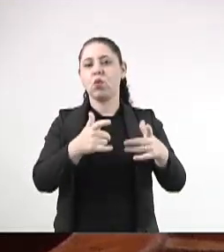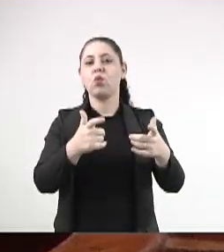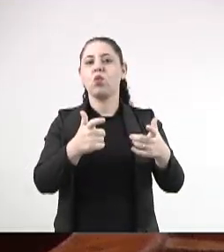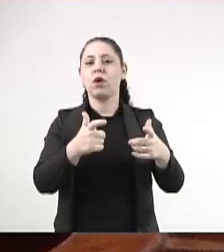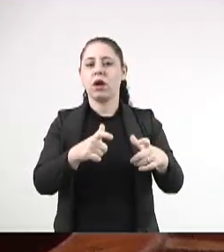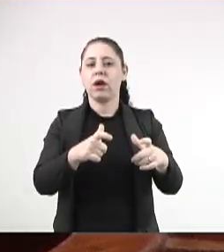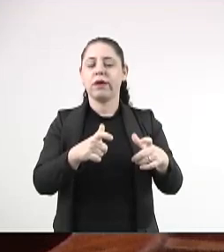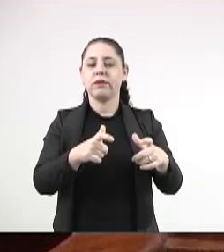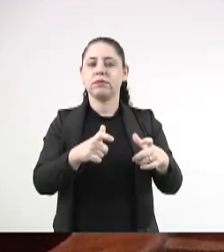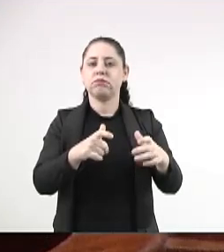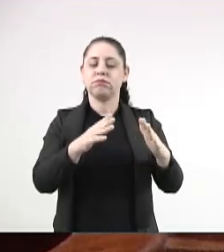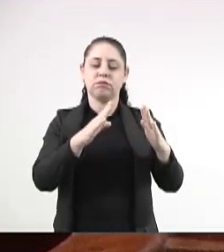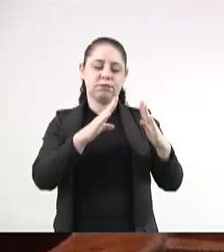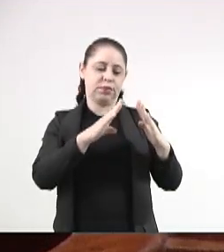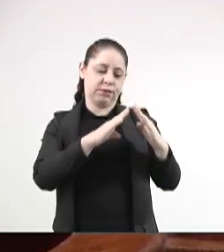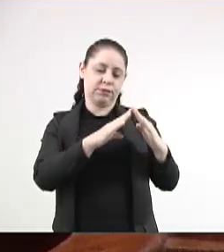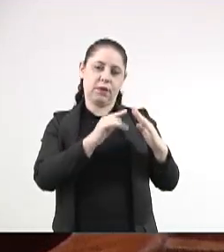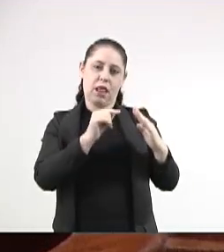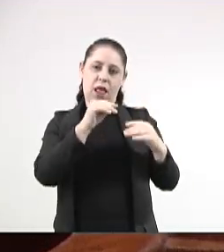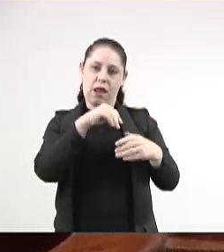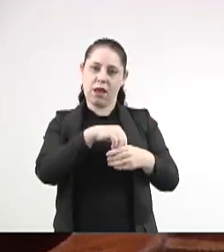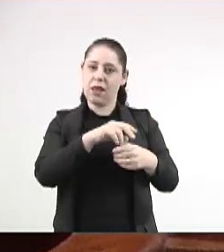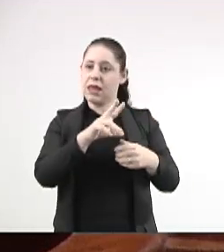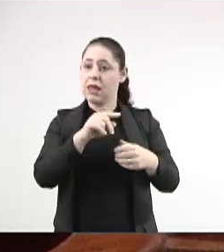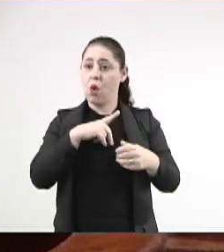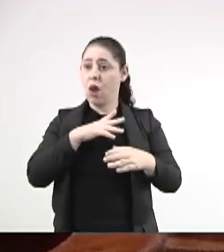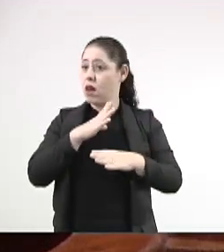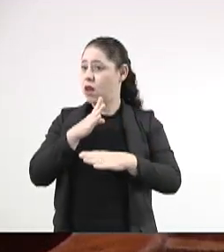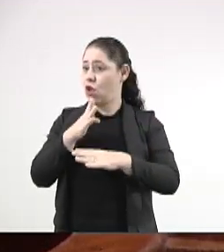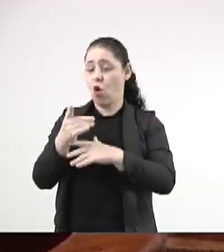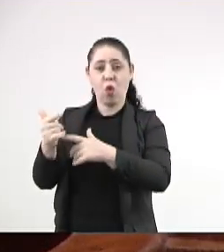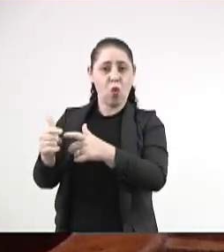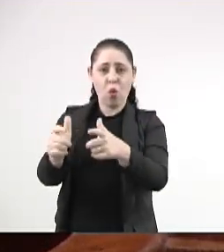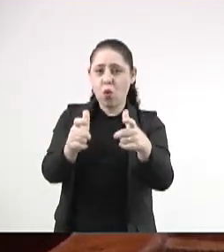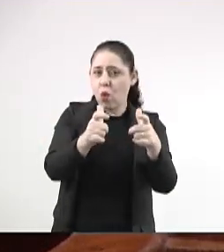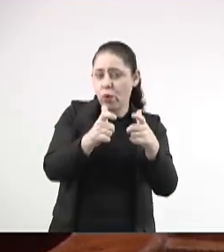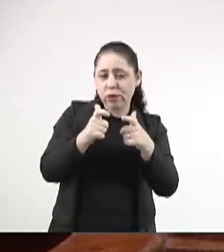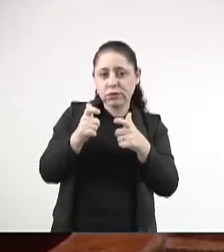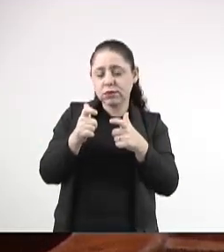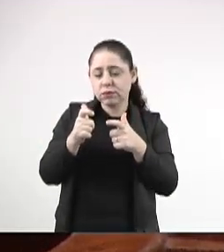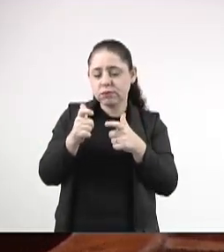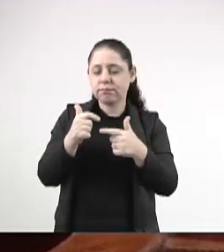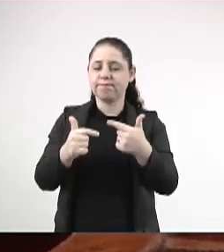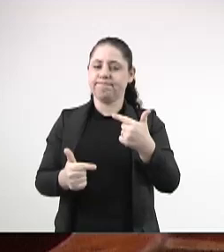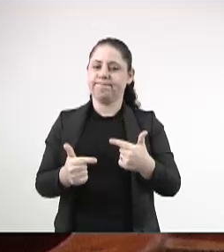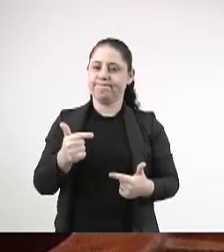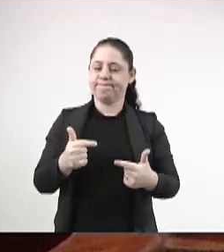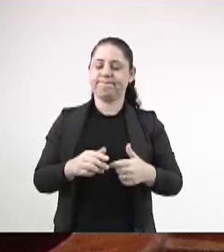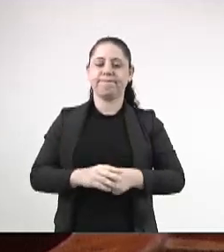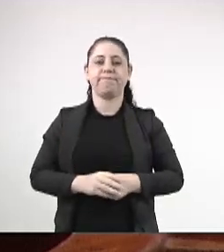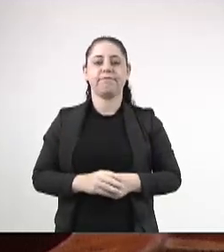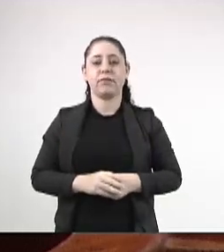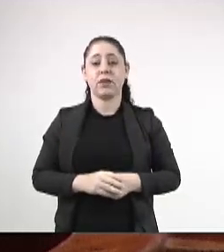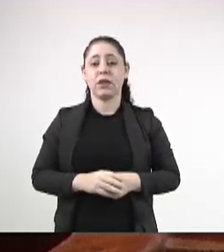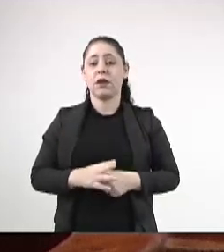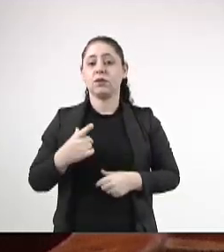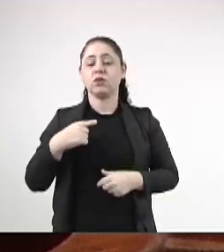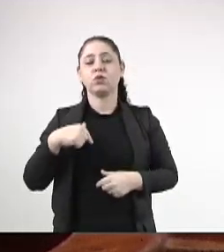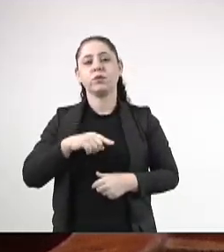espaço do lar. Não era para nós estarmos nos espaços da política. Vimos isso